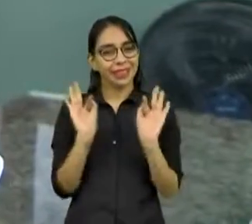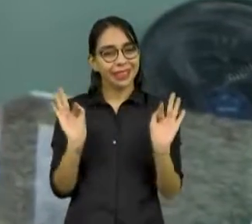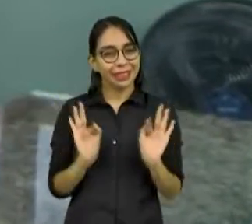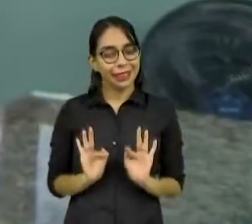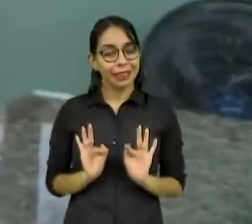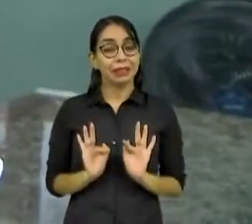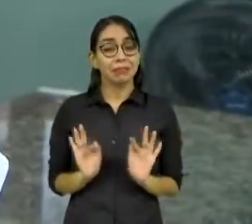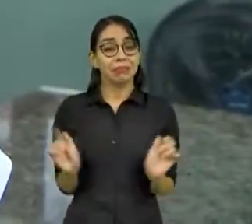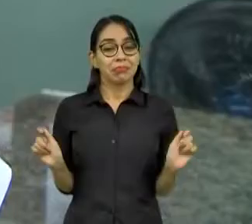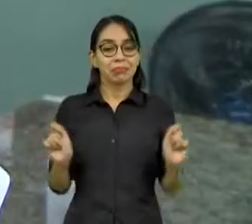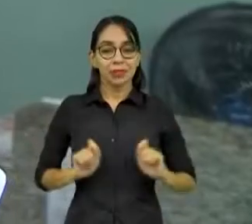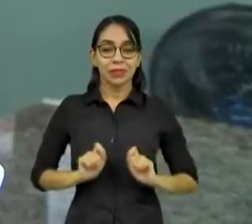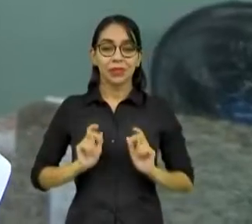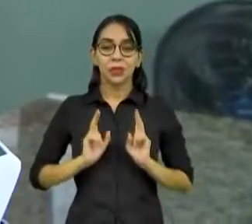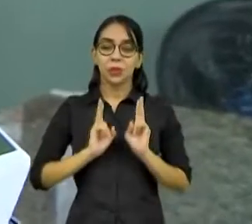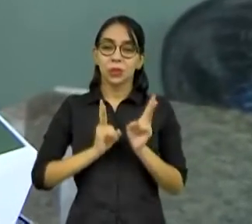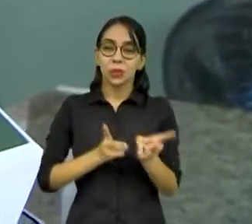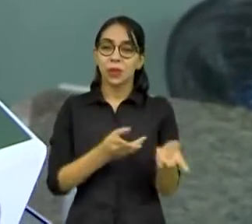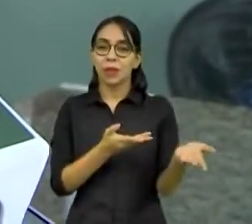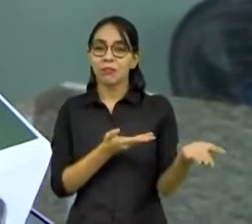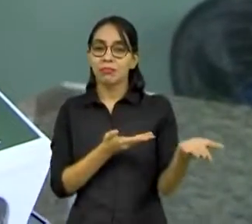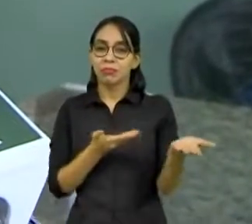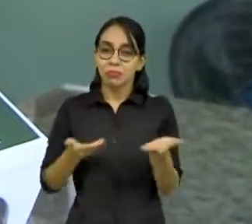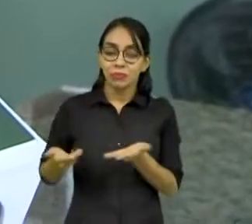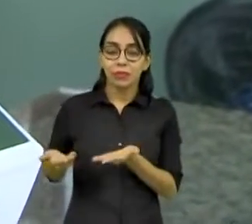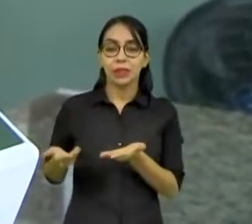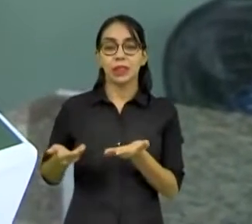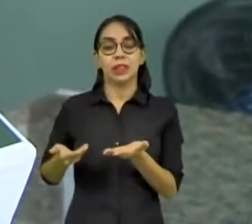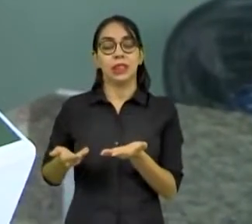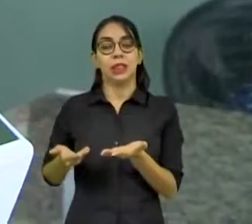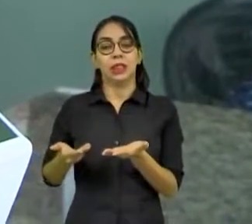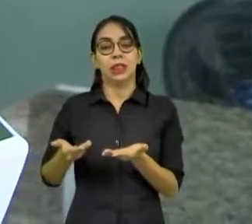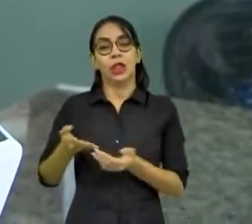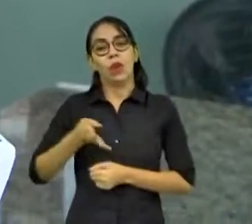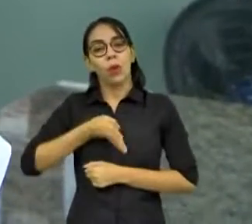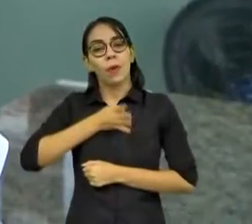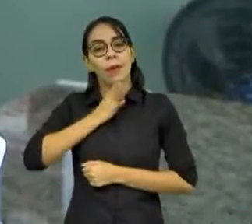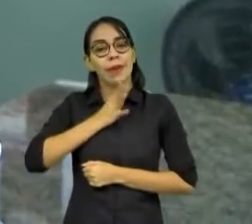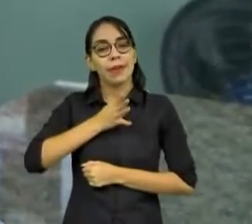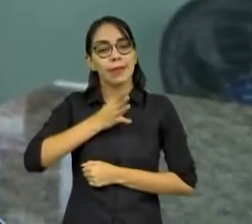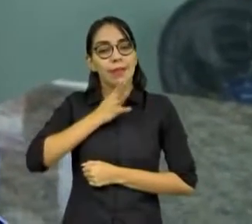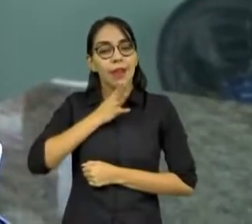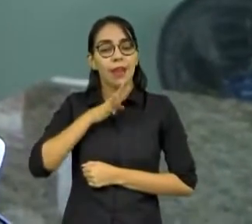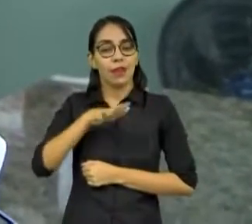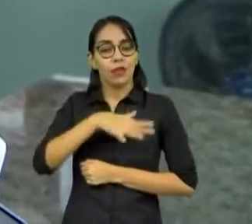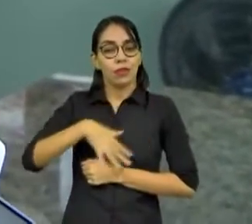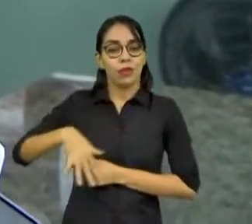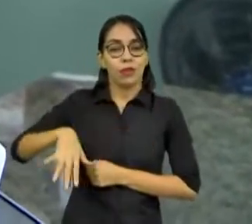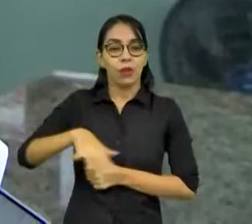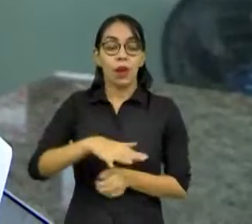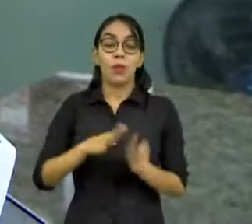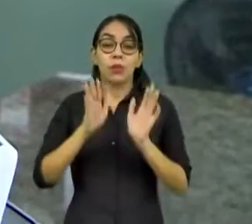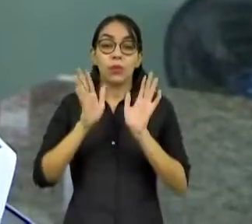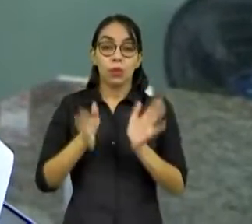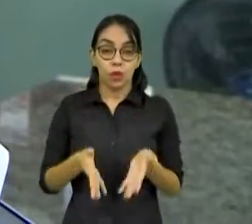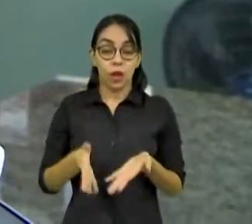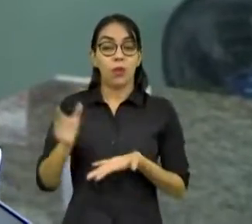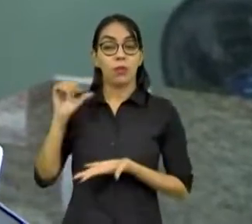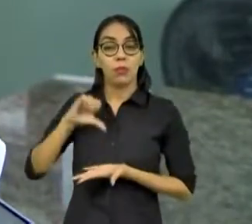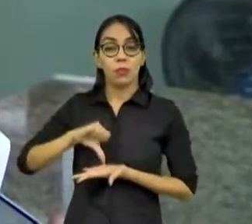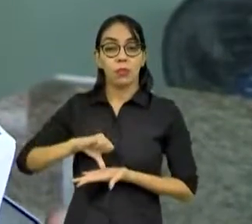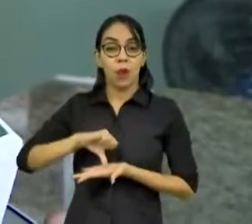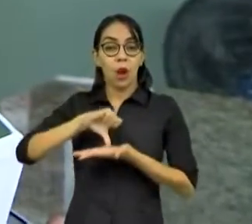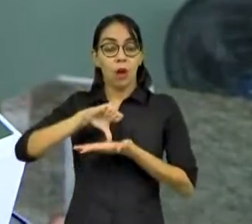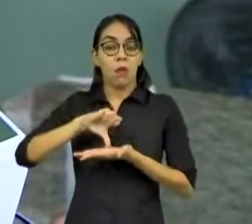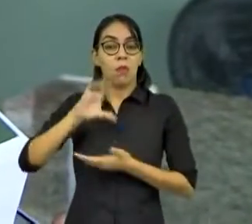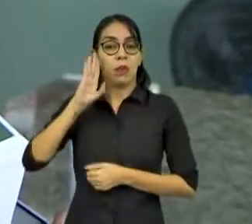continuidade das visitas, né, à nossa associação. Nós tivemos a visita na sede, agora no dia 11,